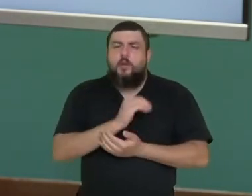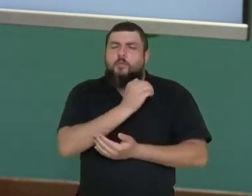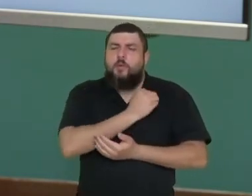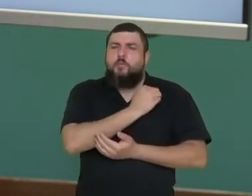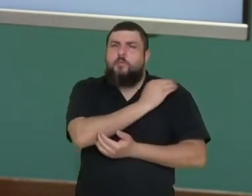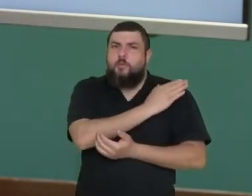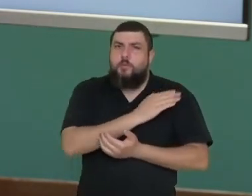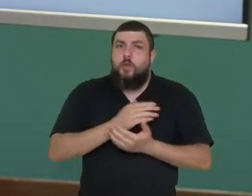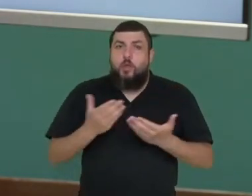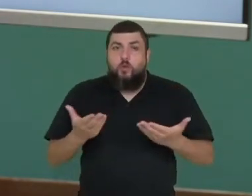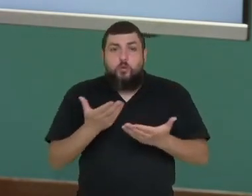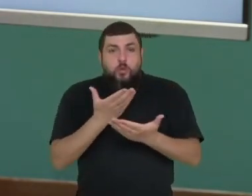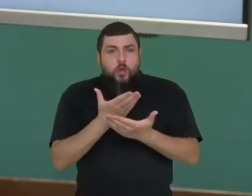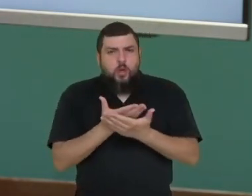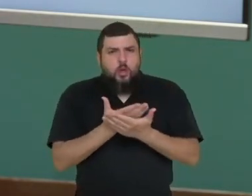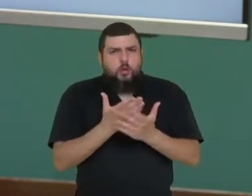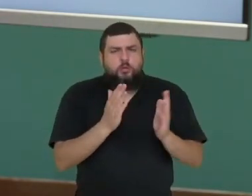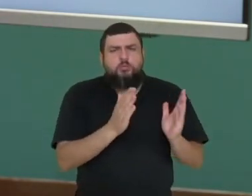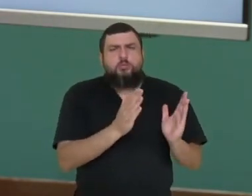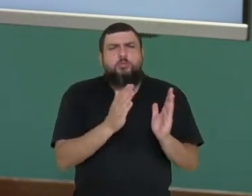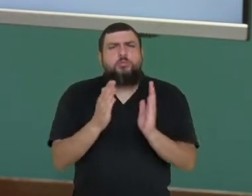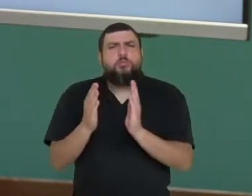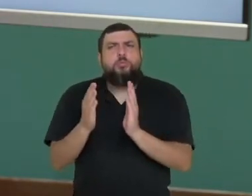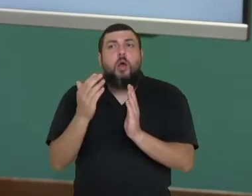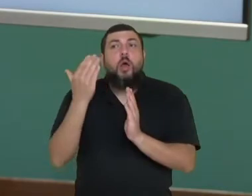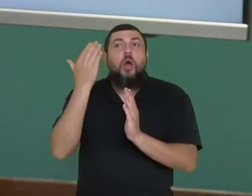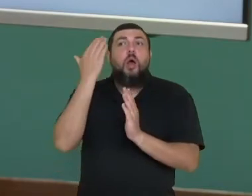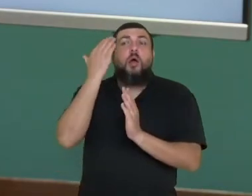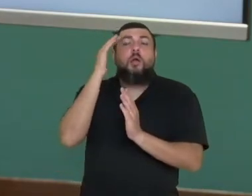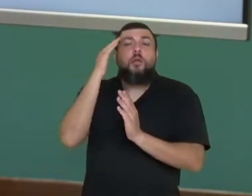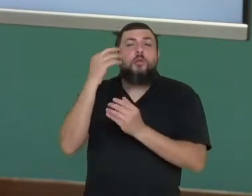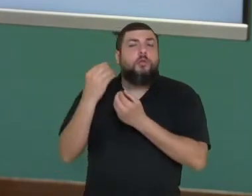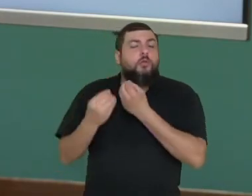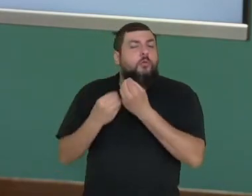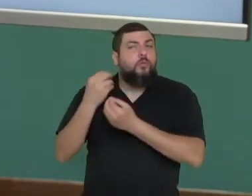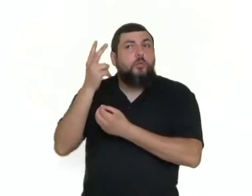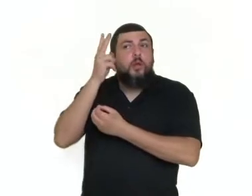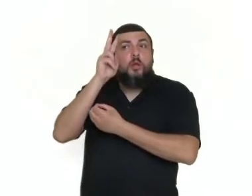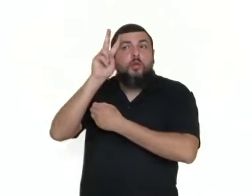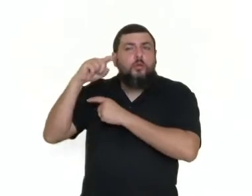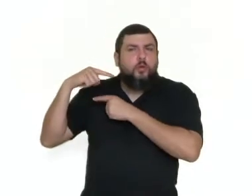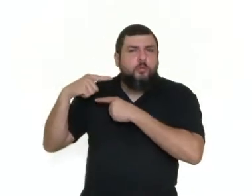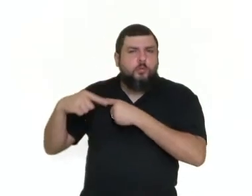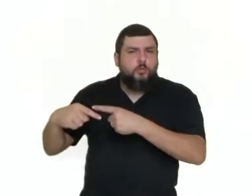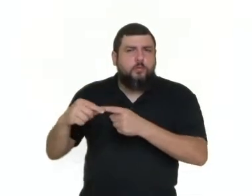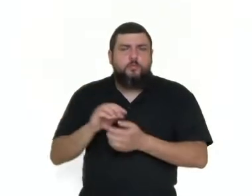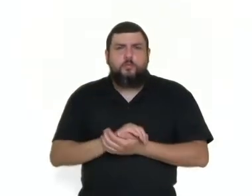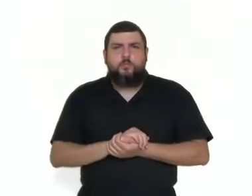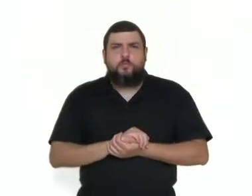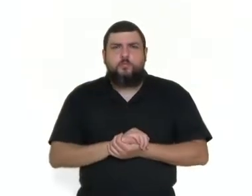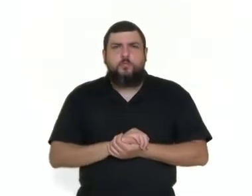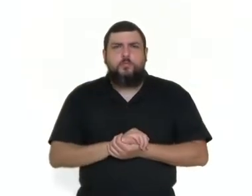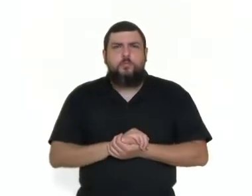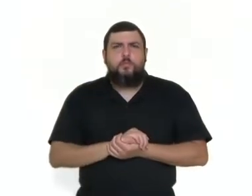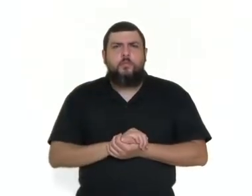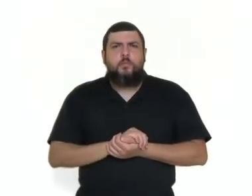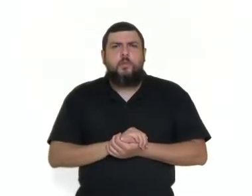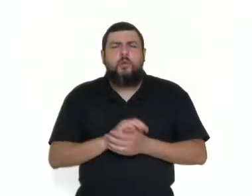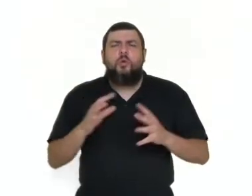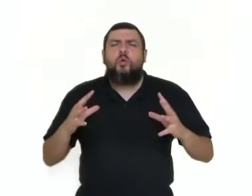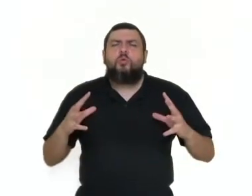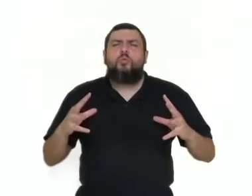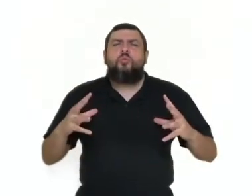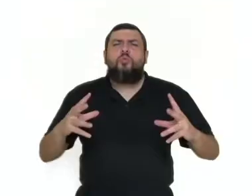para fazer essa desconstrução histórica, inclusive. Vamos lá? Todo muçulmano deve, olha que bacana,